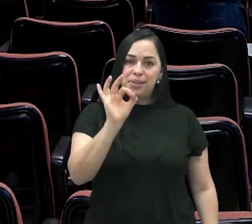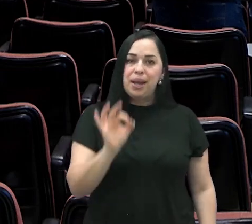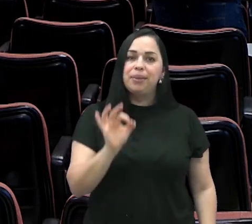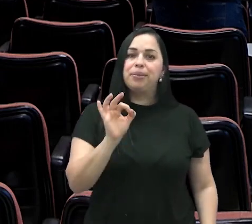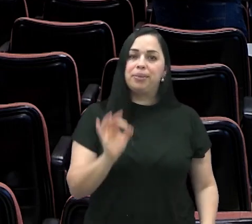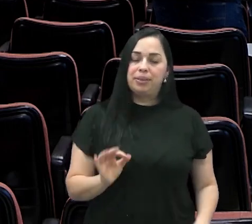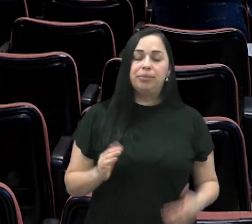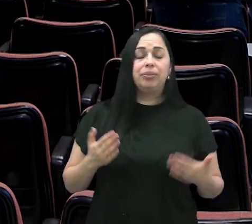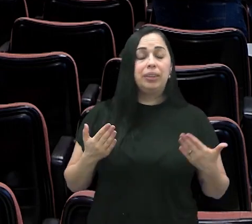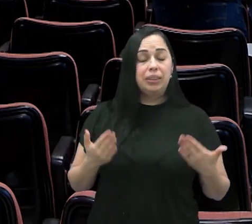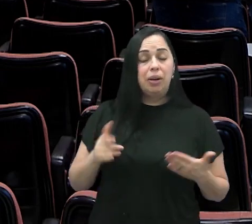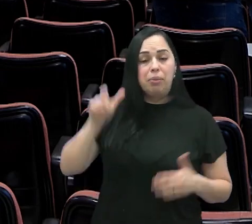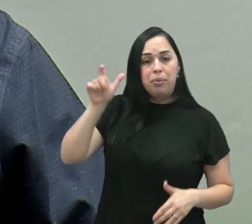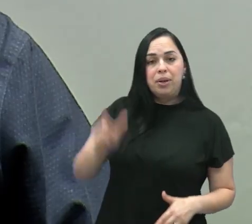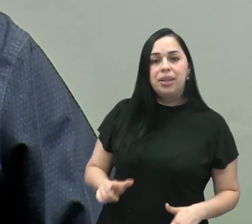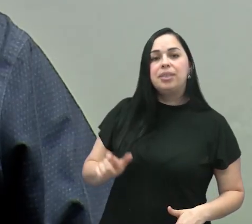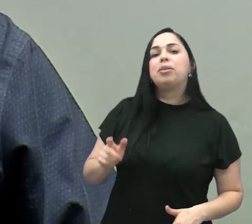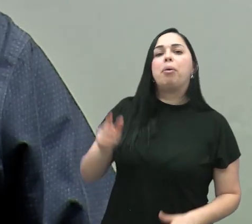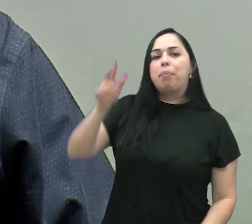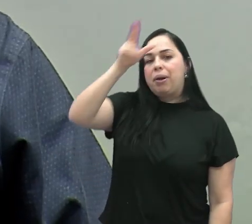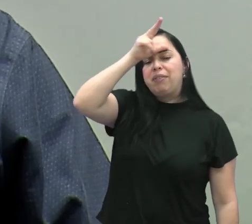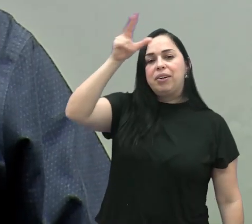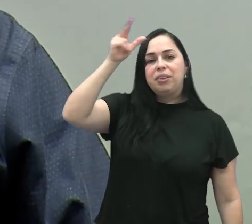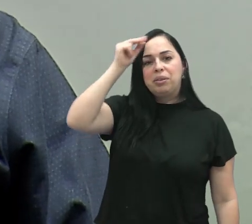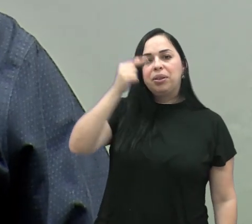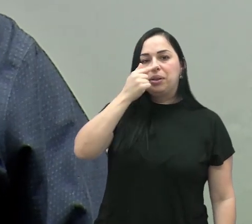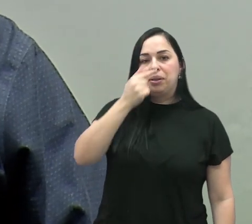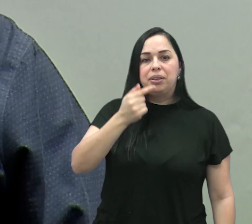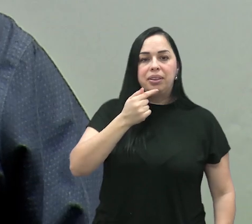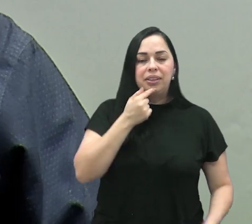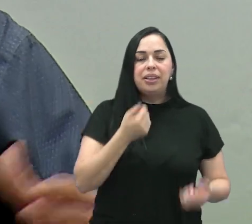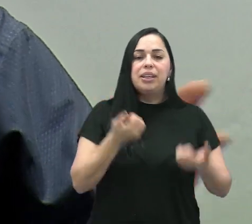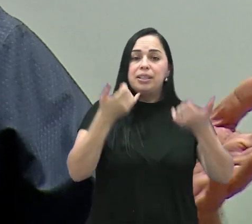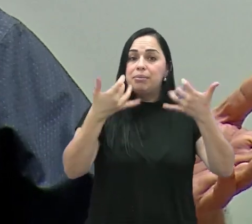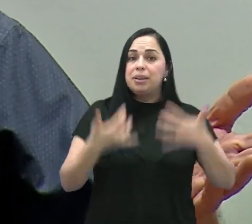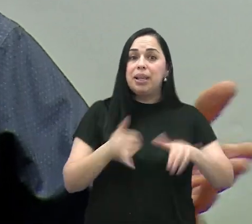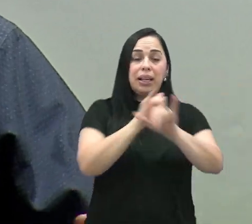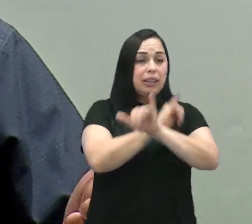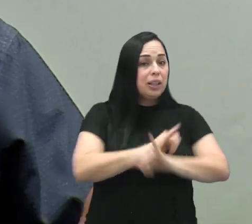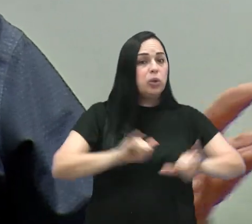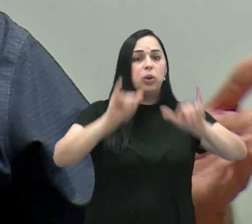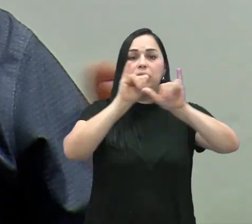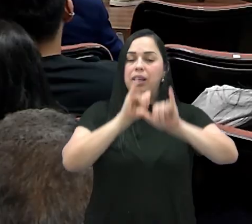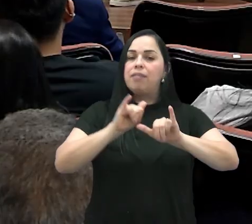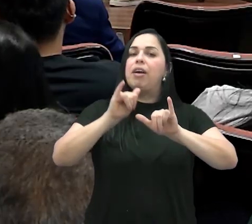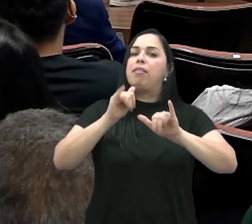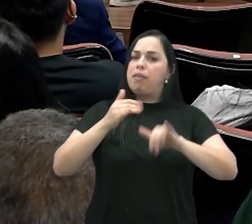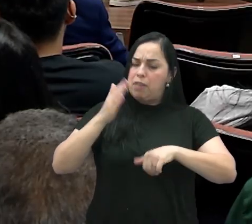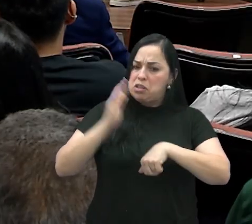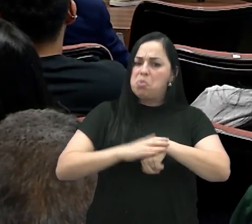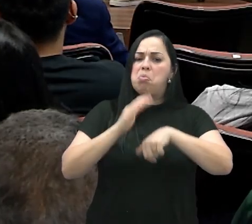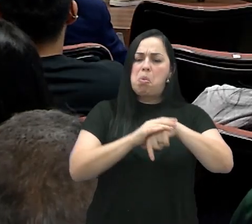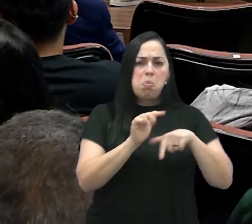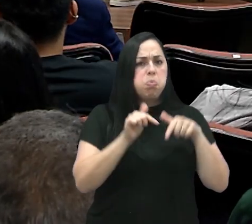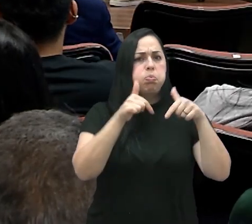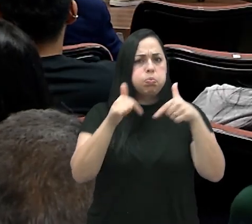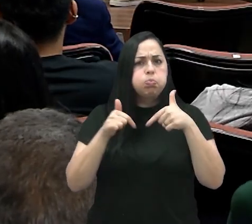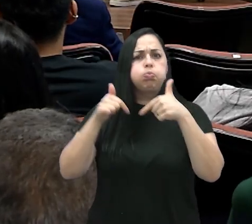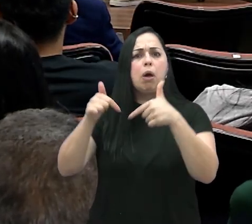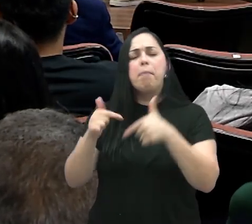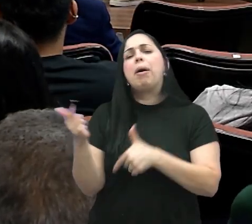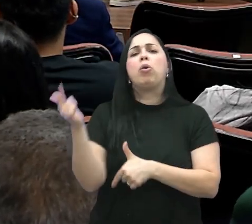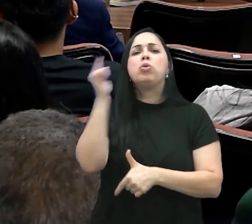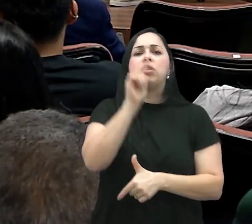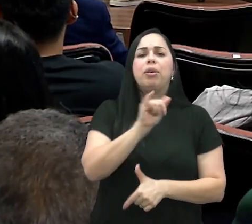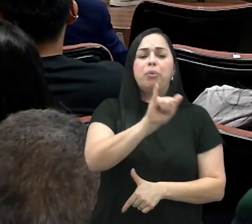1,71% do potencial alcançado. Para o prefeito Anderson Farias, o trabalho de divulgação sobre a doação será reforçado neste ano